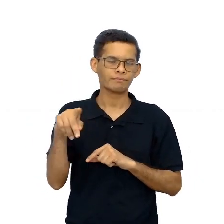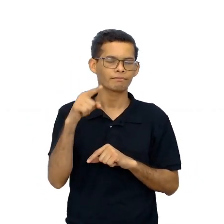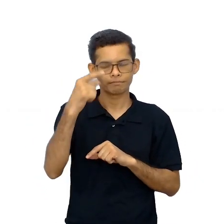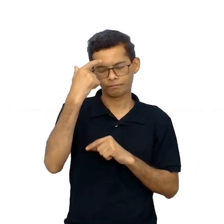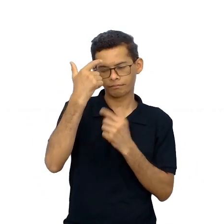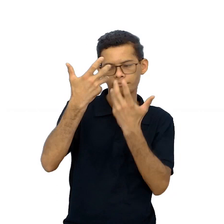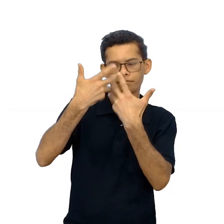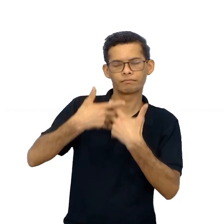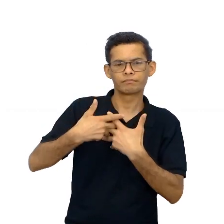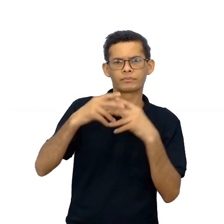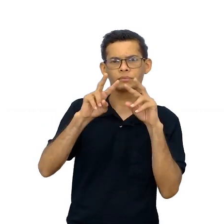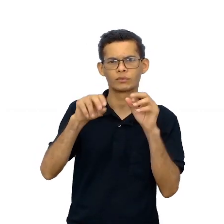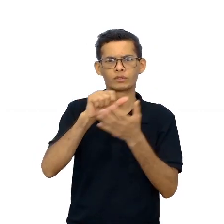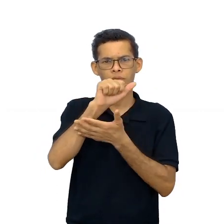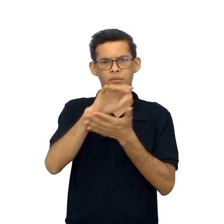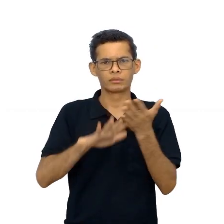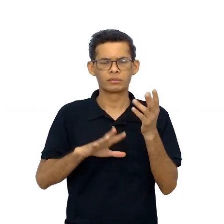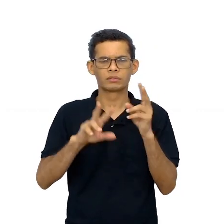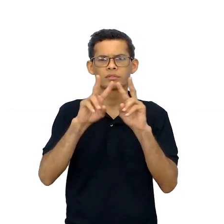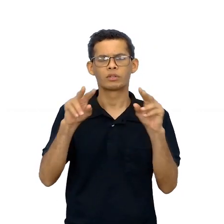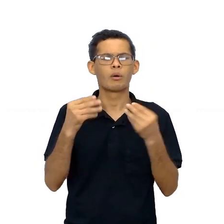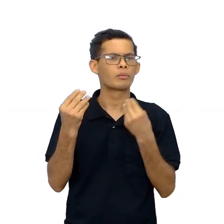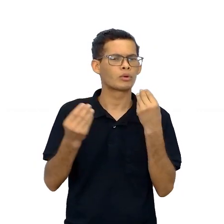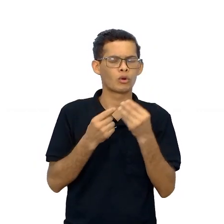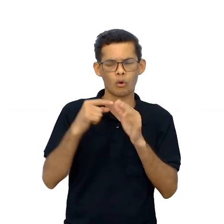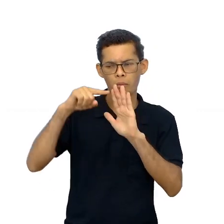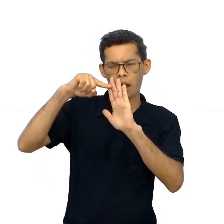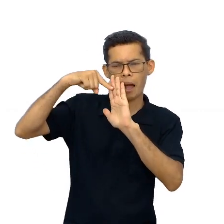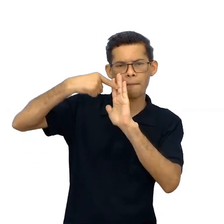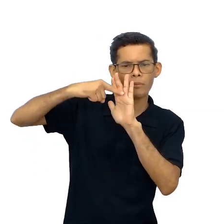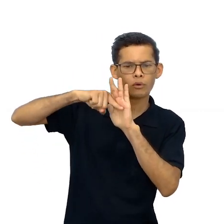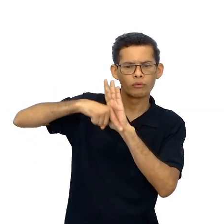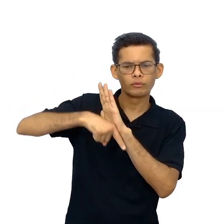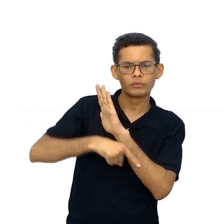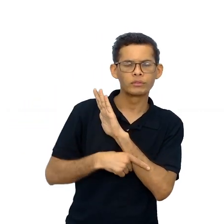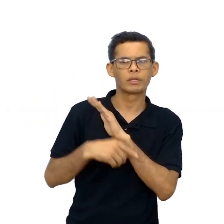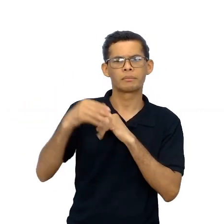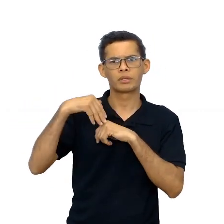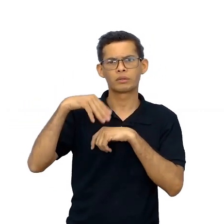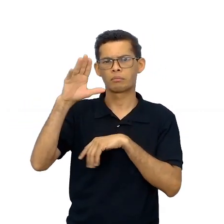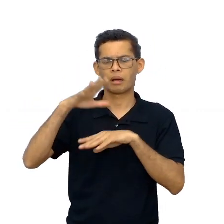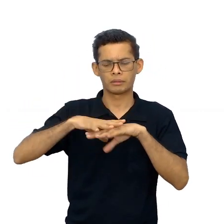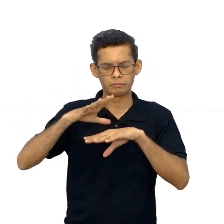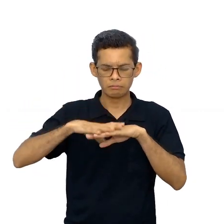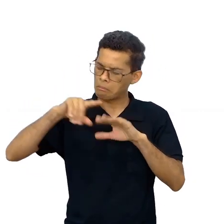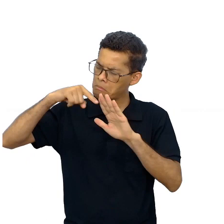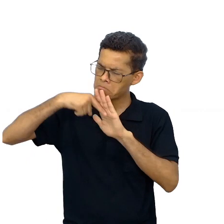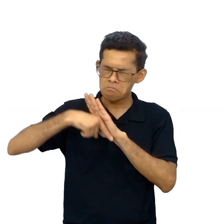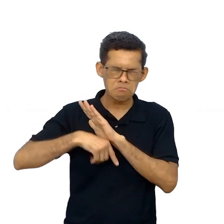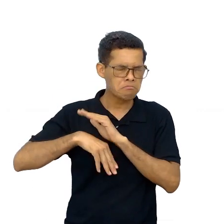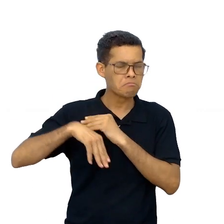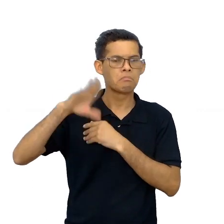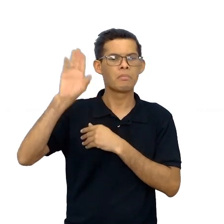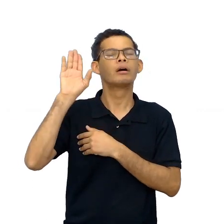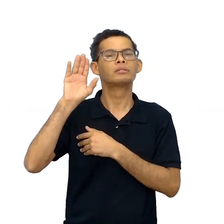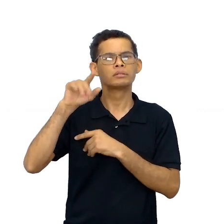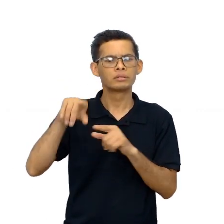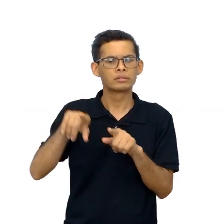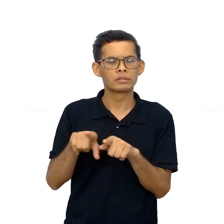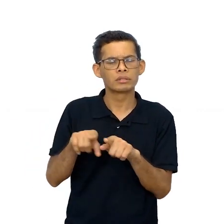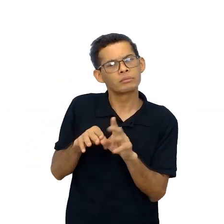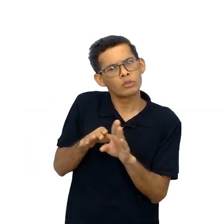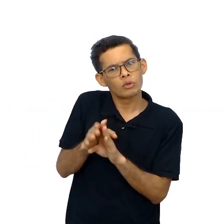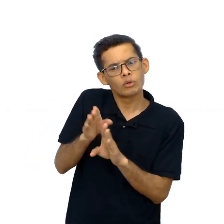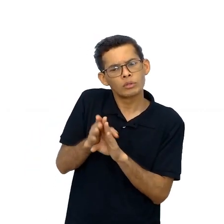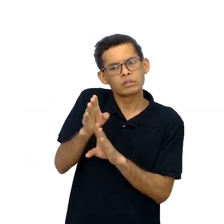atividades conforme fragilidades ou aprofundamentos de conhecimentos matemáticos dos estudantes, encaminhem orientações, se